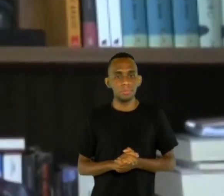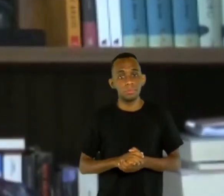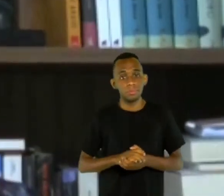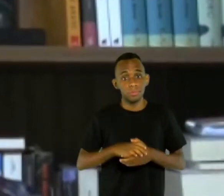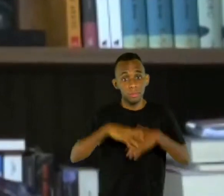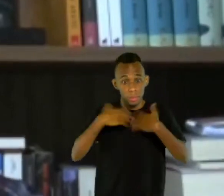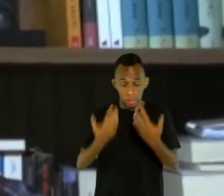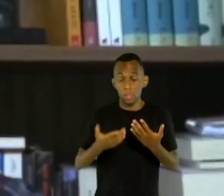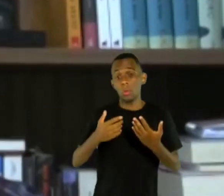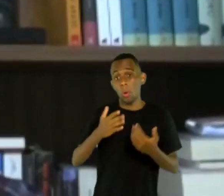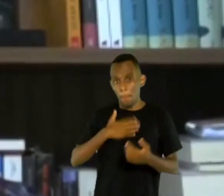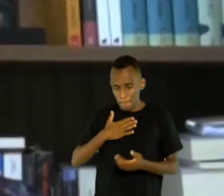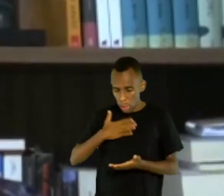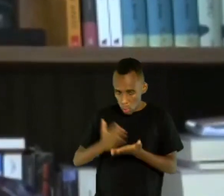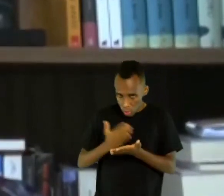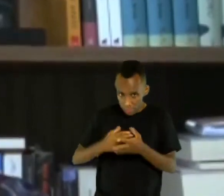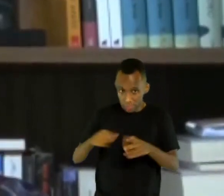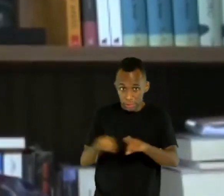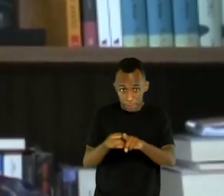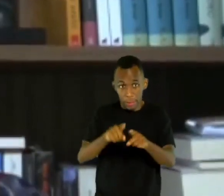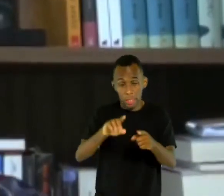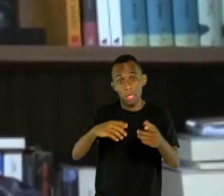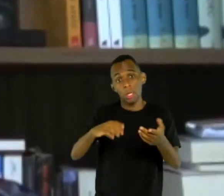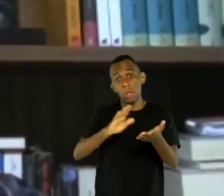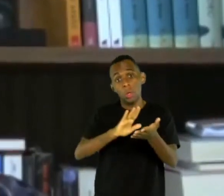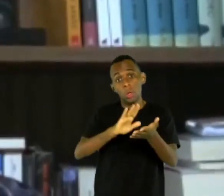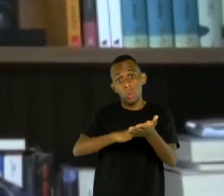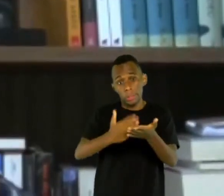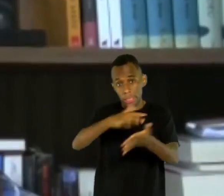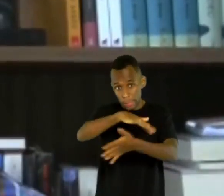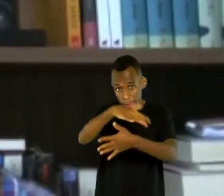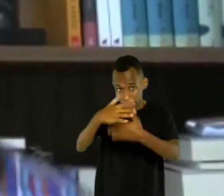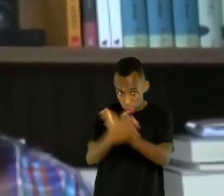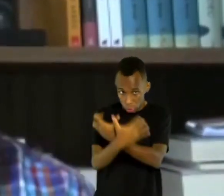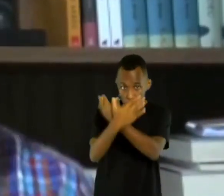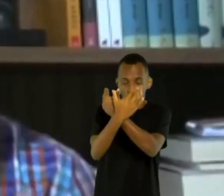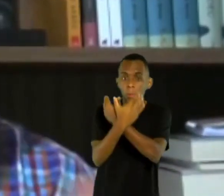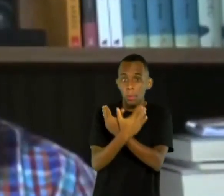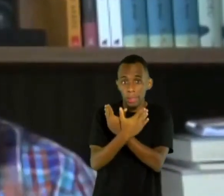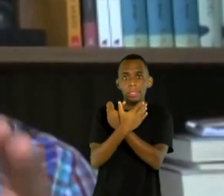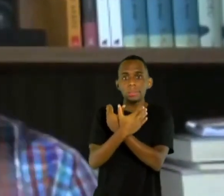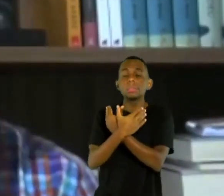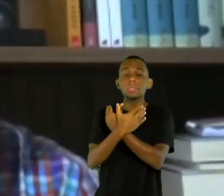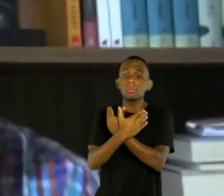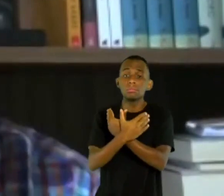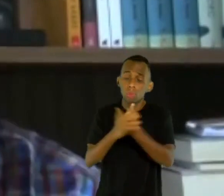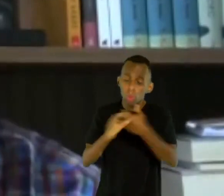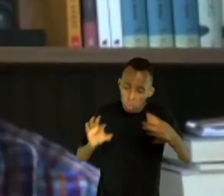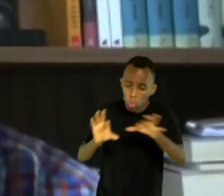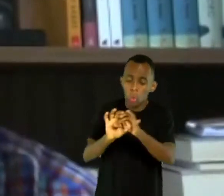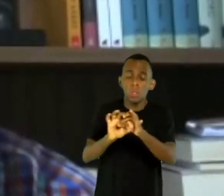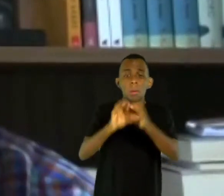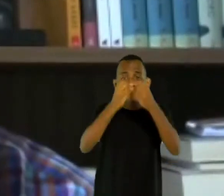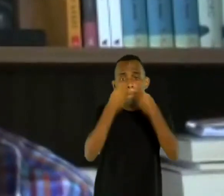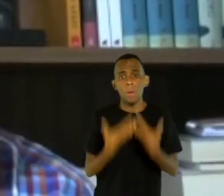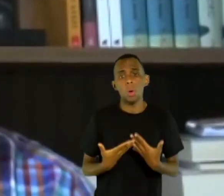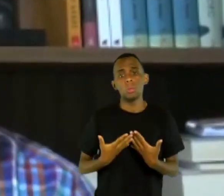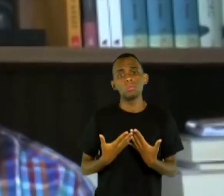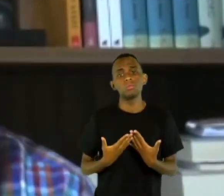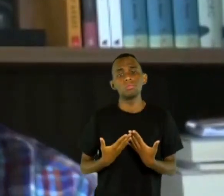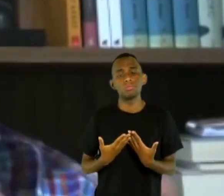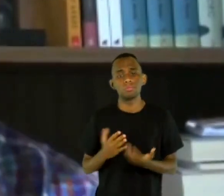de Borboletas entra de uma maneira muito orgânica, muito bem, porque é isso. Quem de